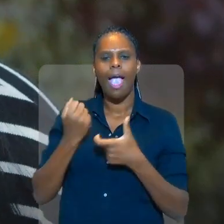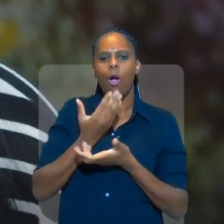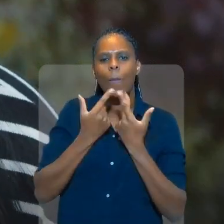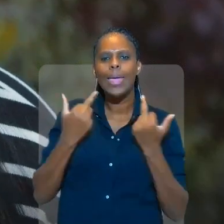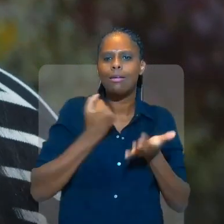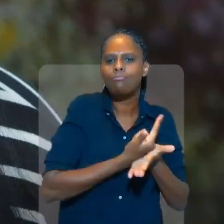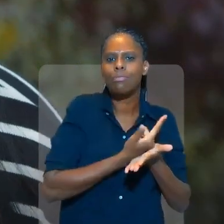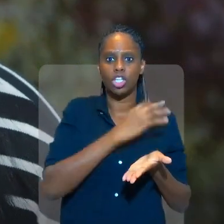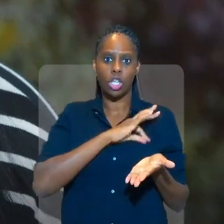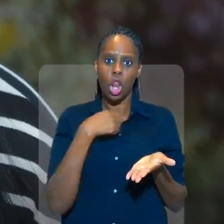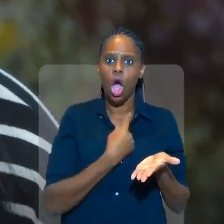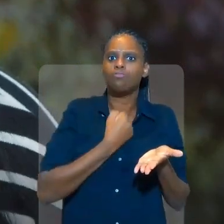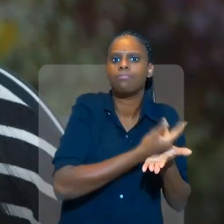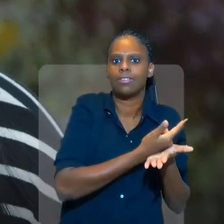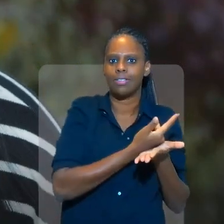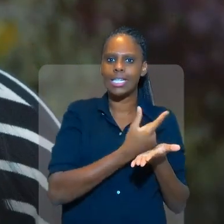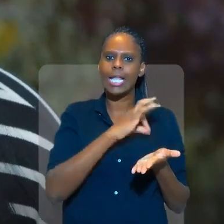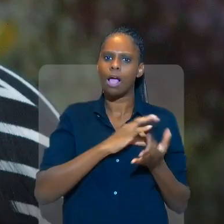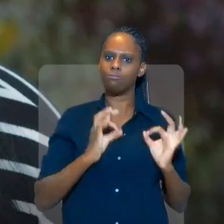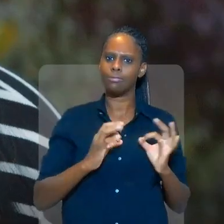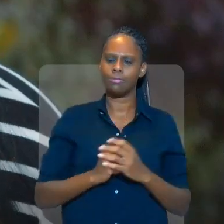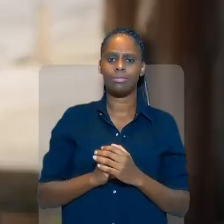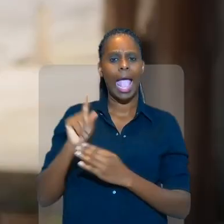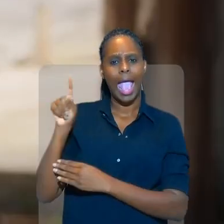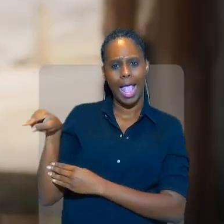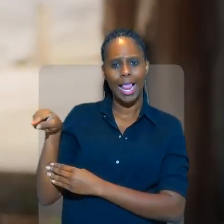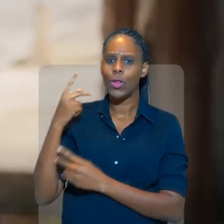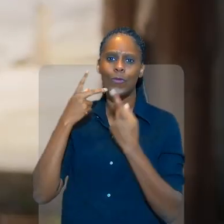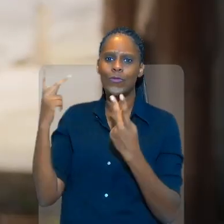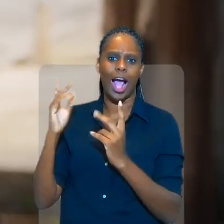queremos comprar nossa comida com o nosso salário, salário digno. E